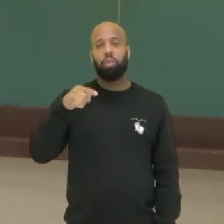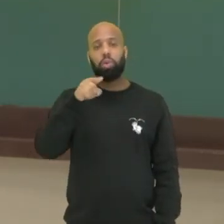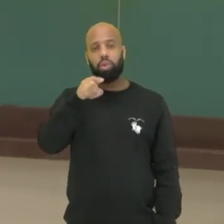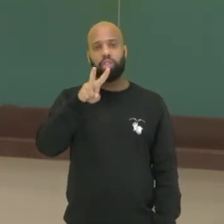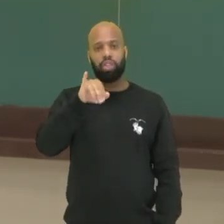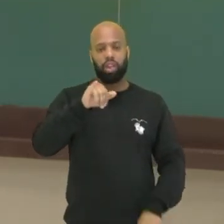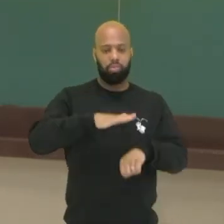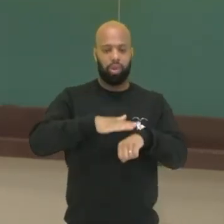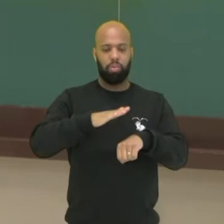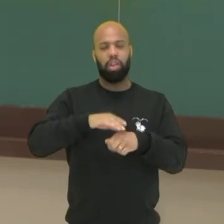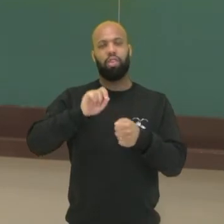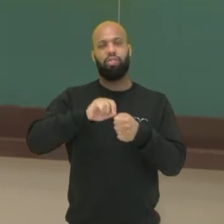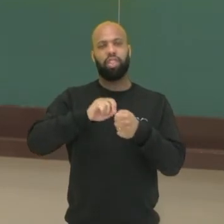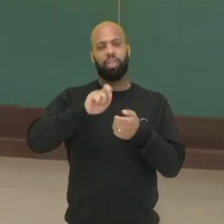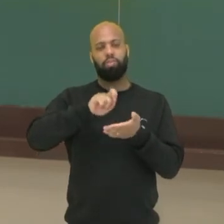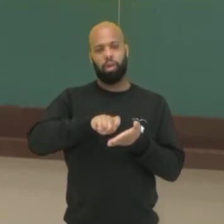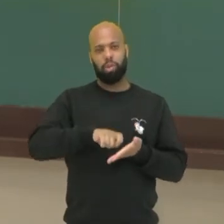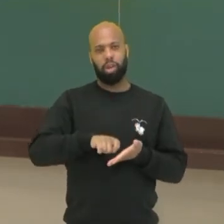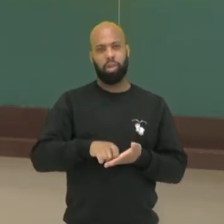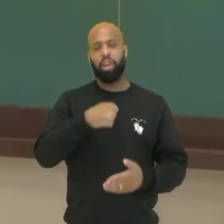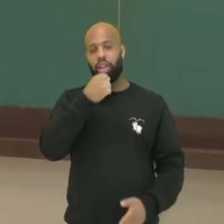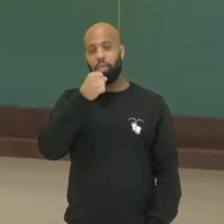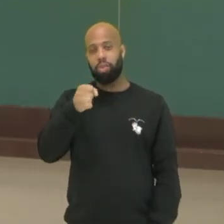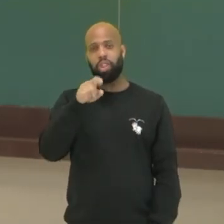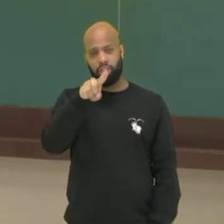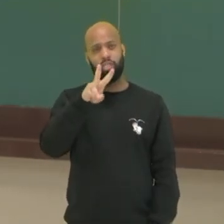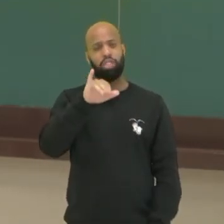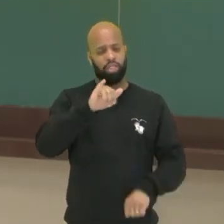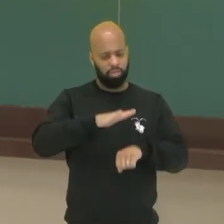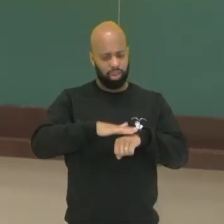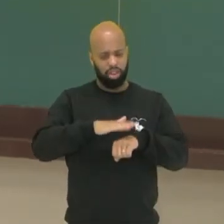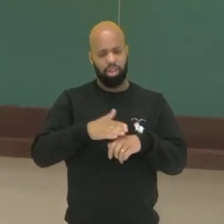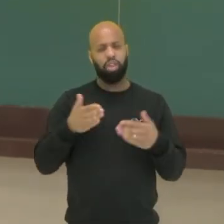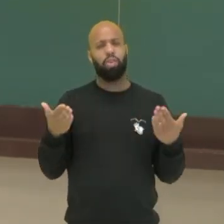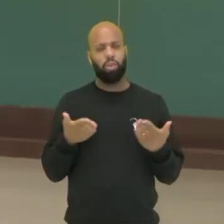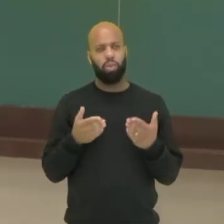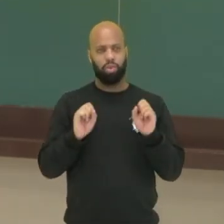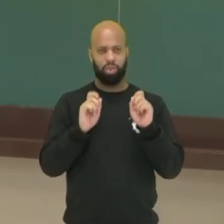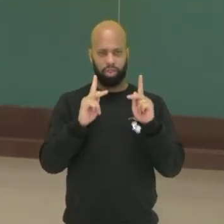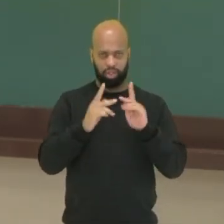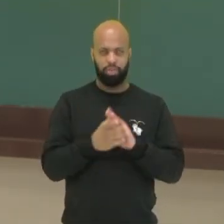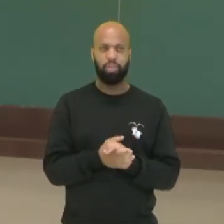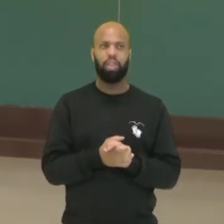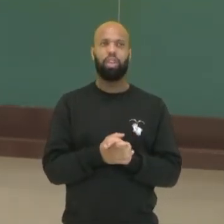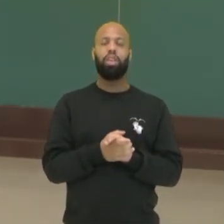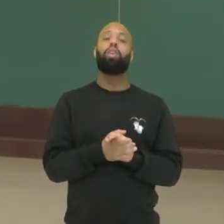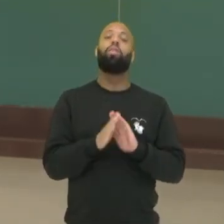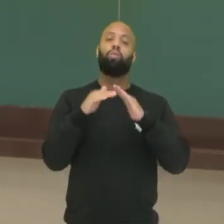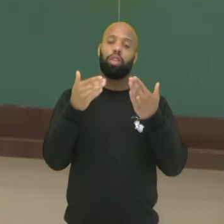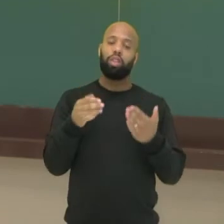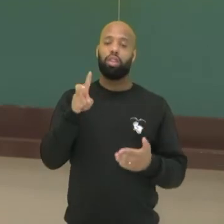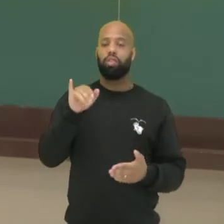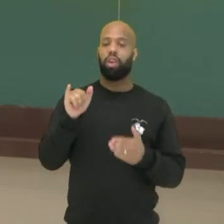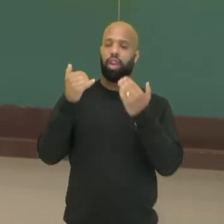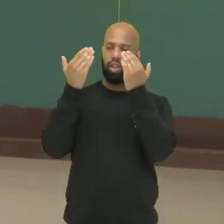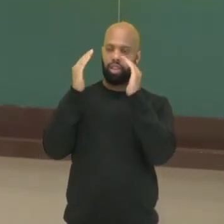produzir a sua própria. Isso mesmo, vamos produzir a própria reportagem nossa. Então a gente vai analisar,